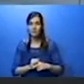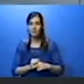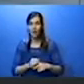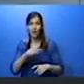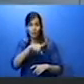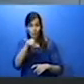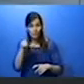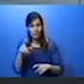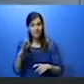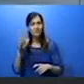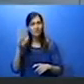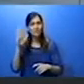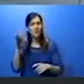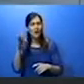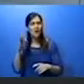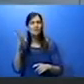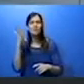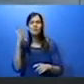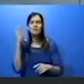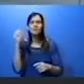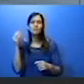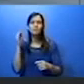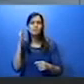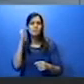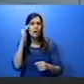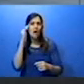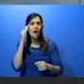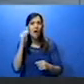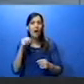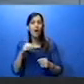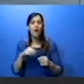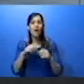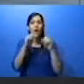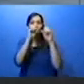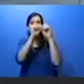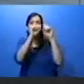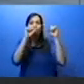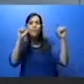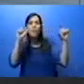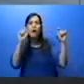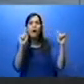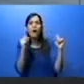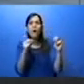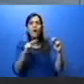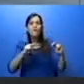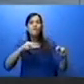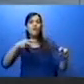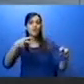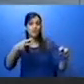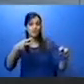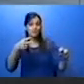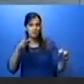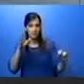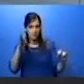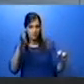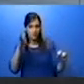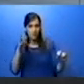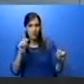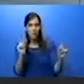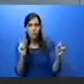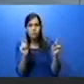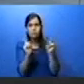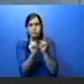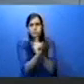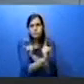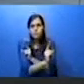vocês já estão habituados com operações inversas, certo? O que é uma operação inversa? Eu